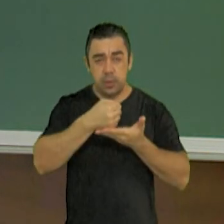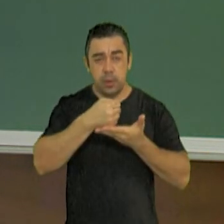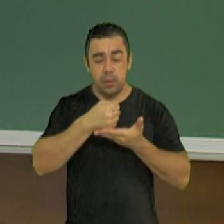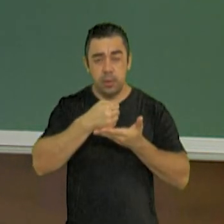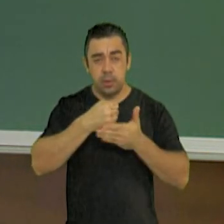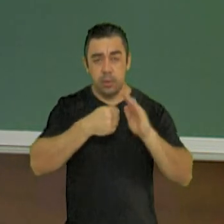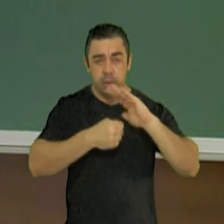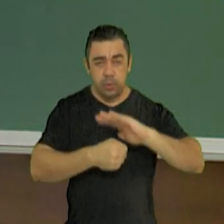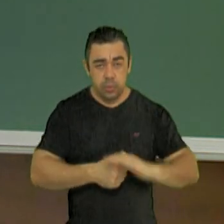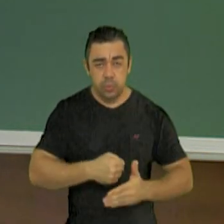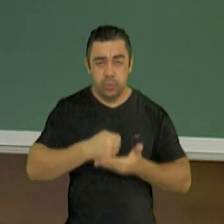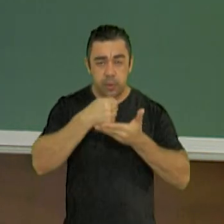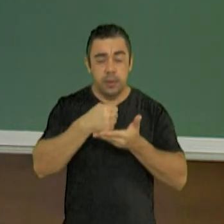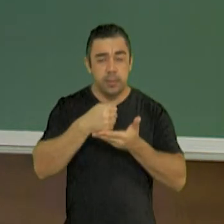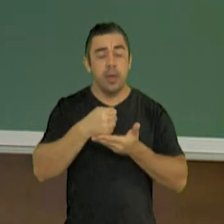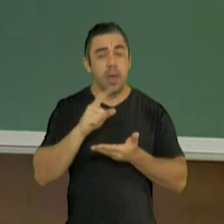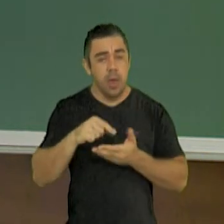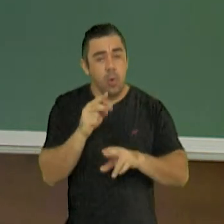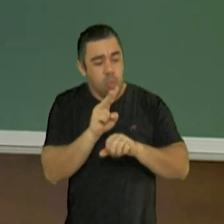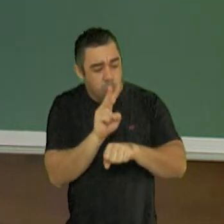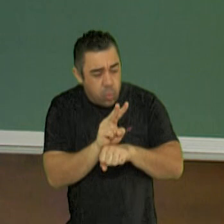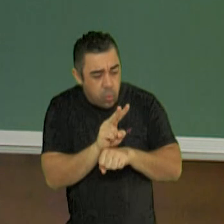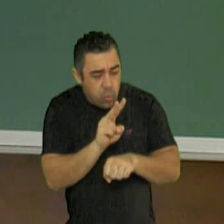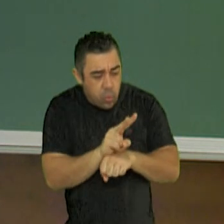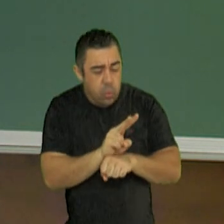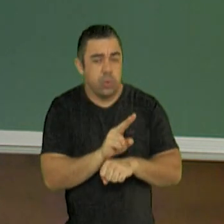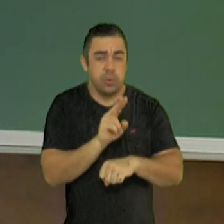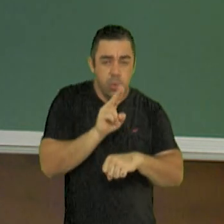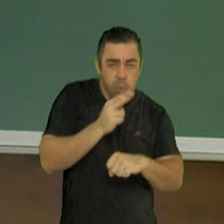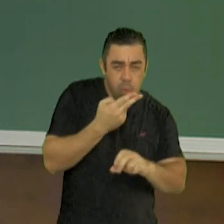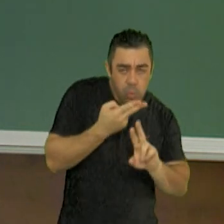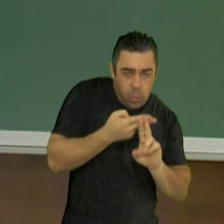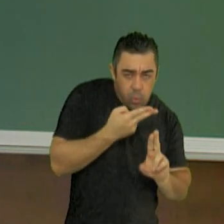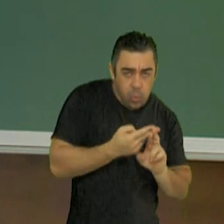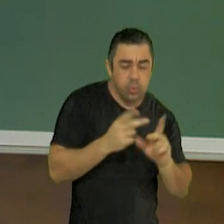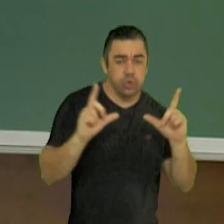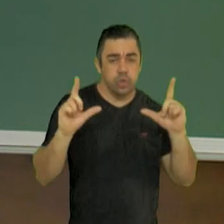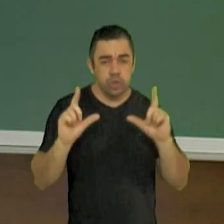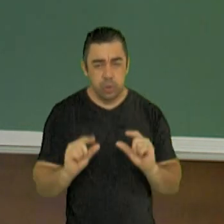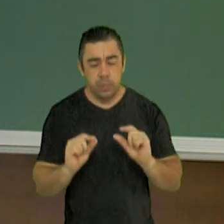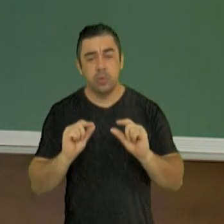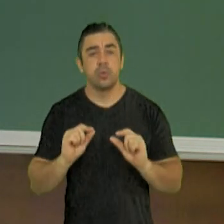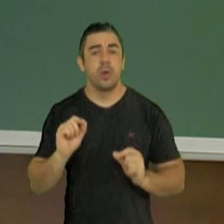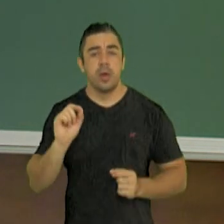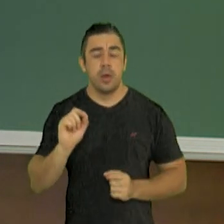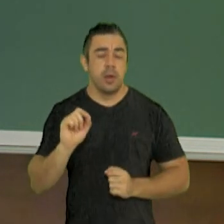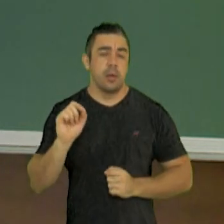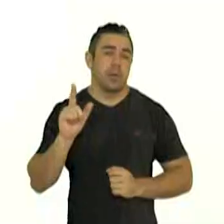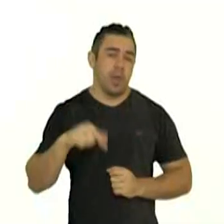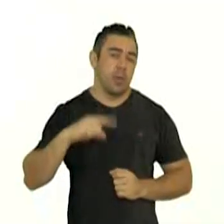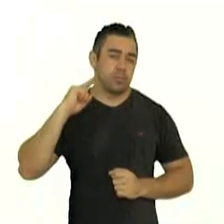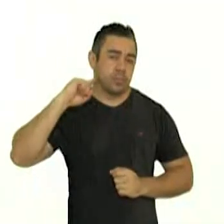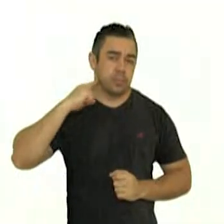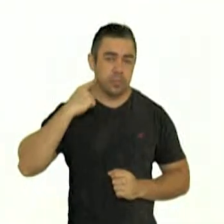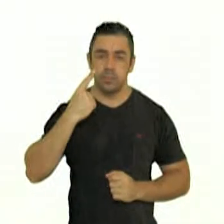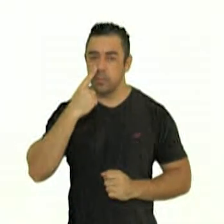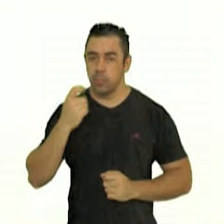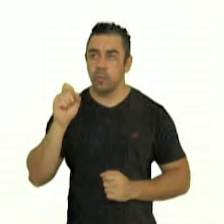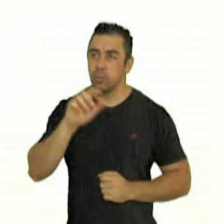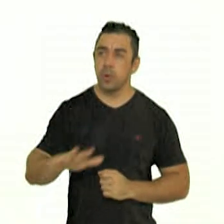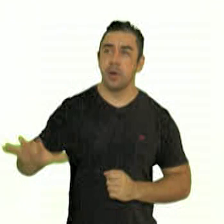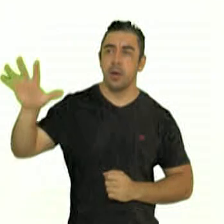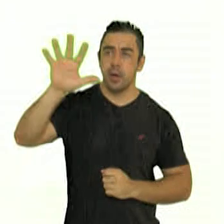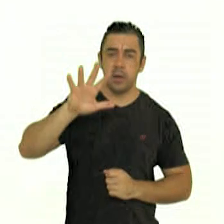e conservação desses recursos. A diminuição das emissões industriais, né, de emissões de